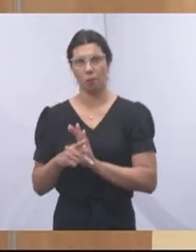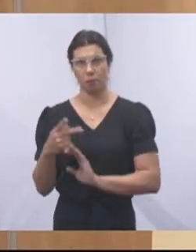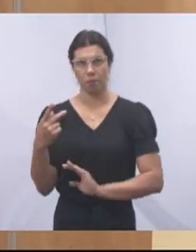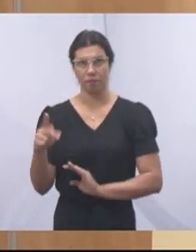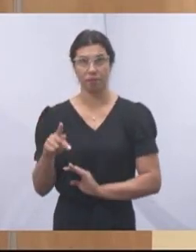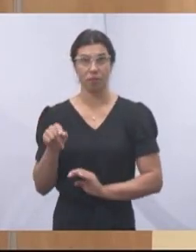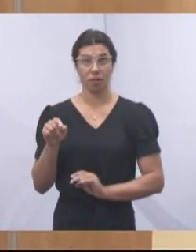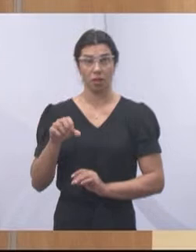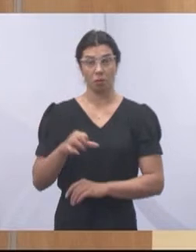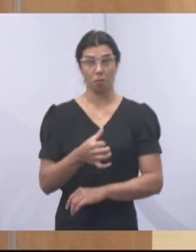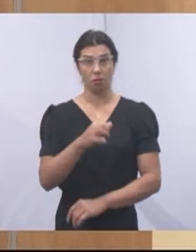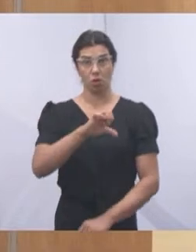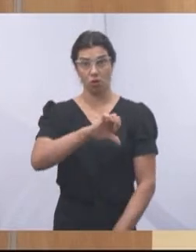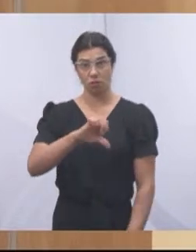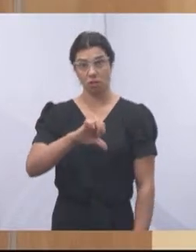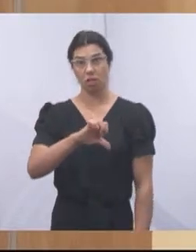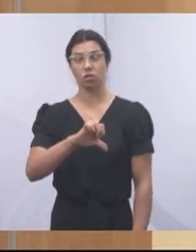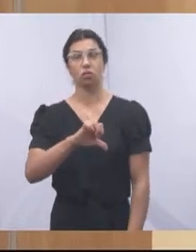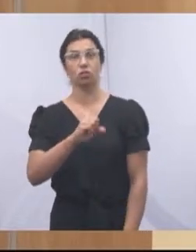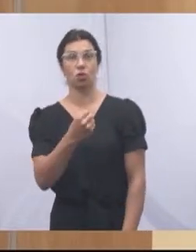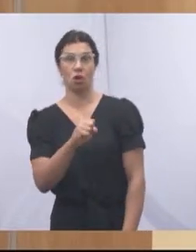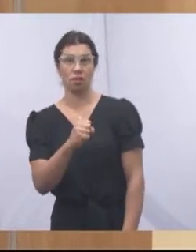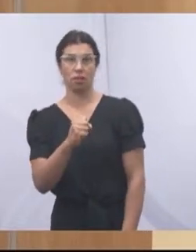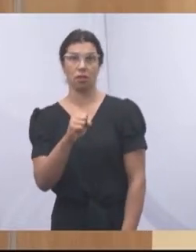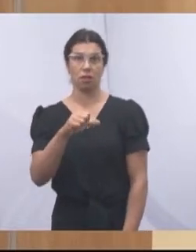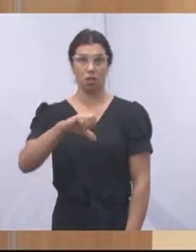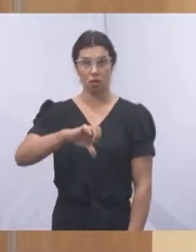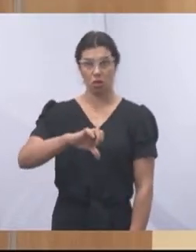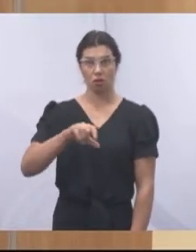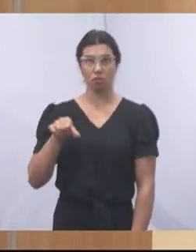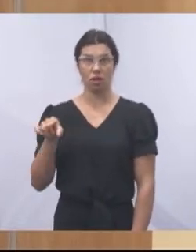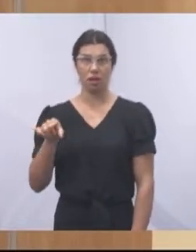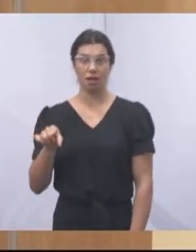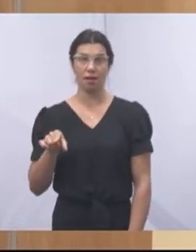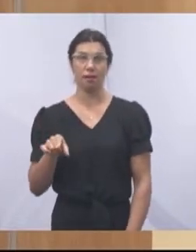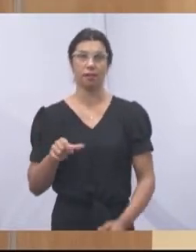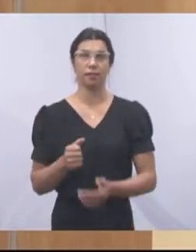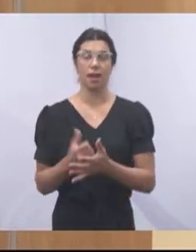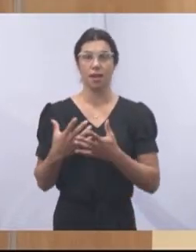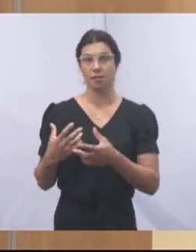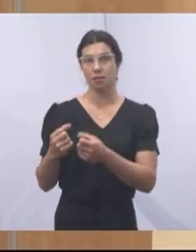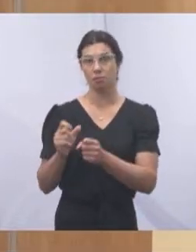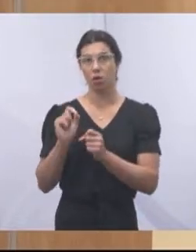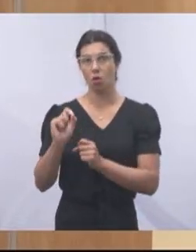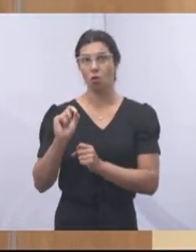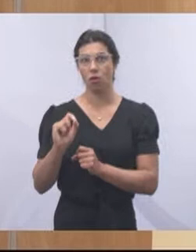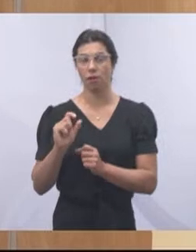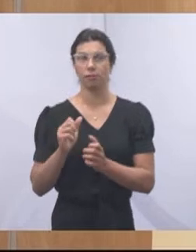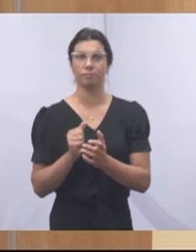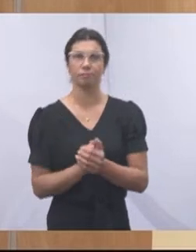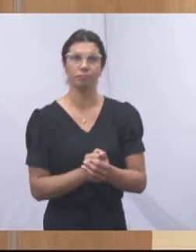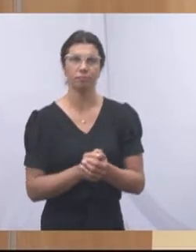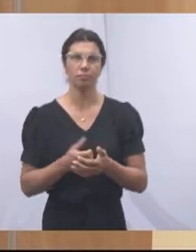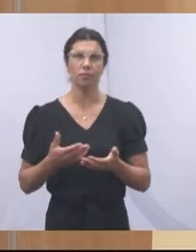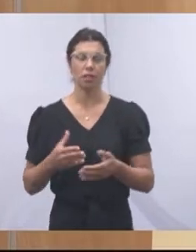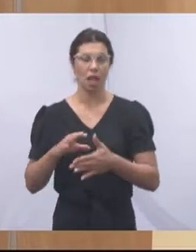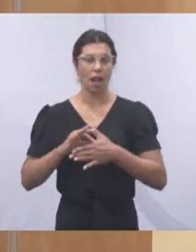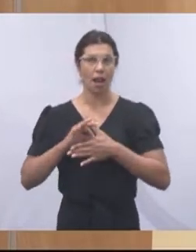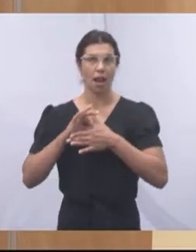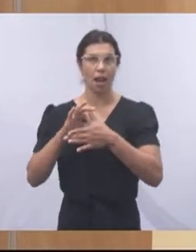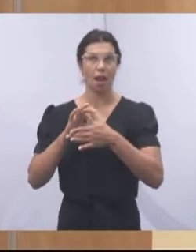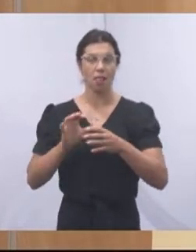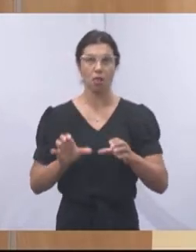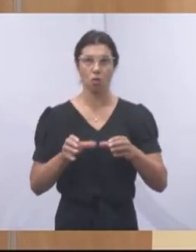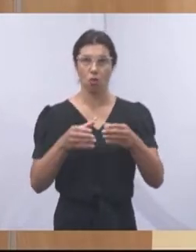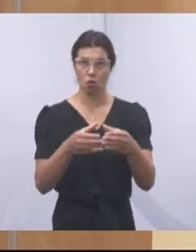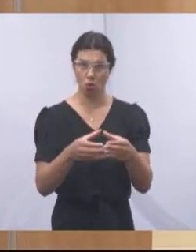em 1989, quando sua dedicação foi recompensada com a promoção para líder de equipe